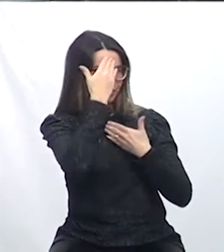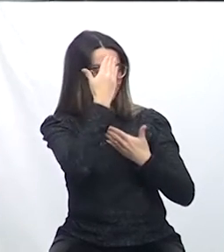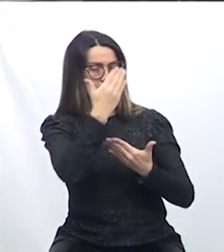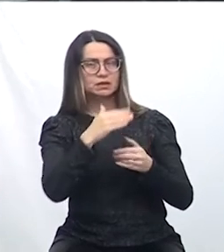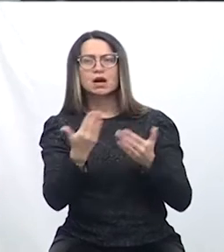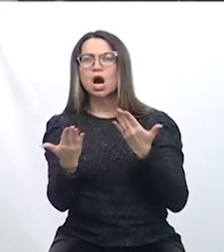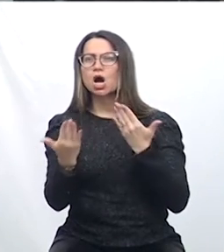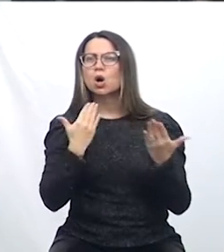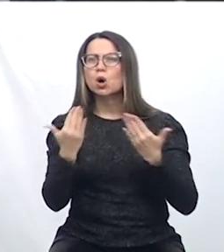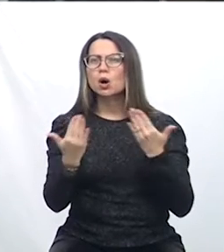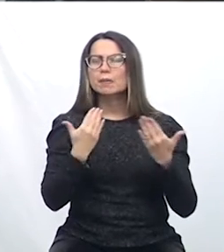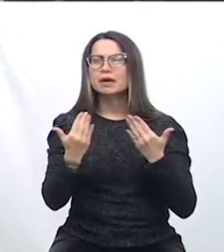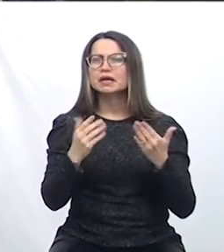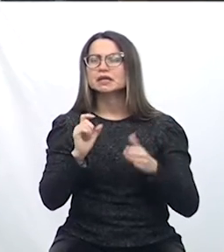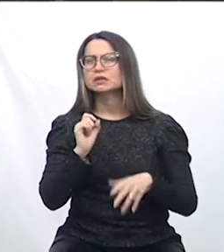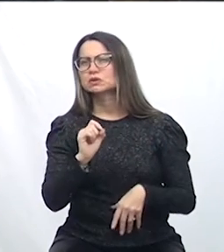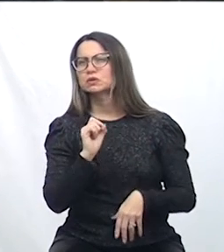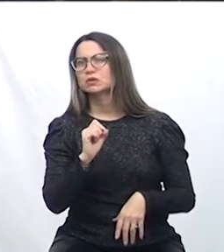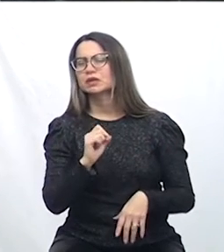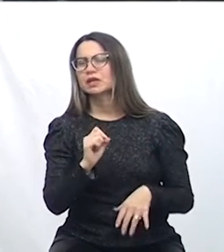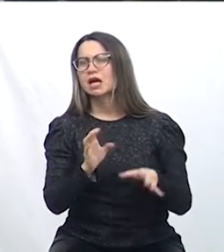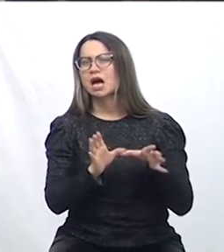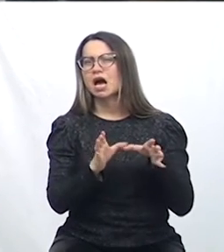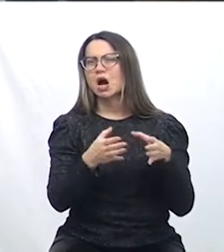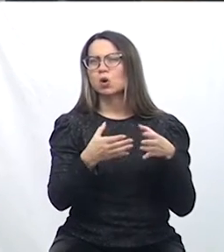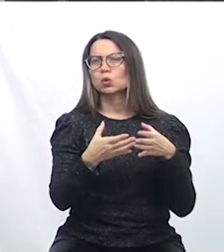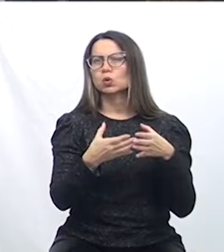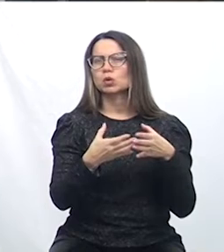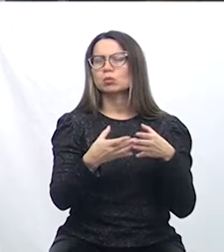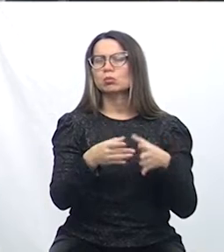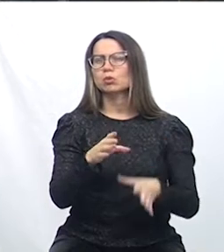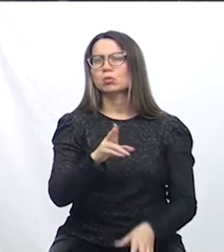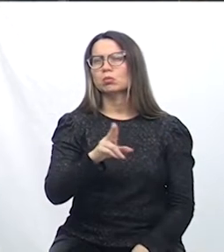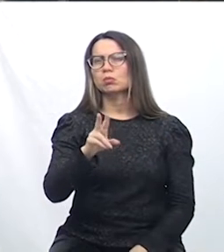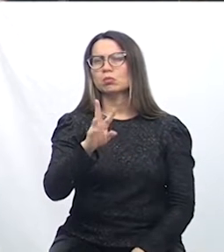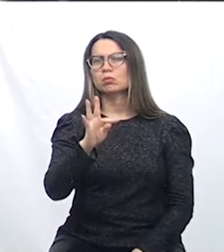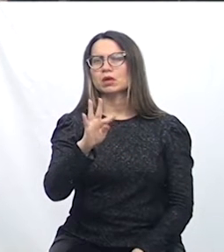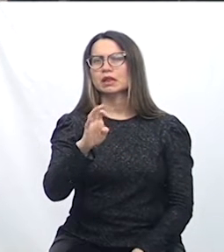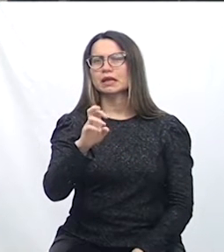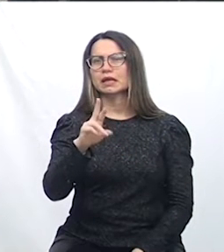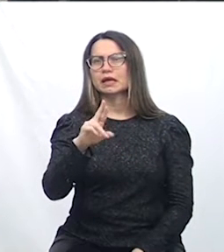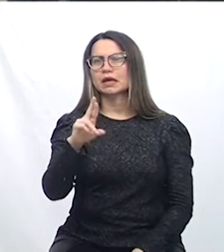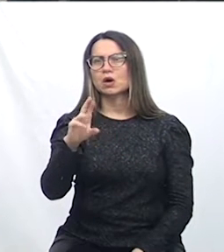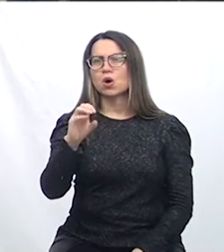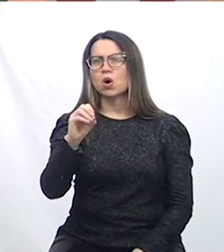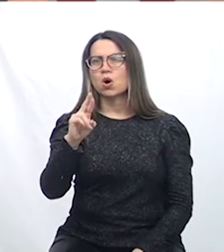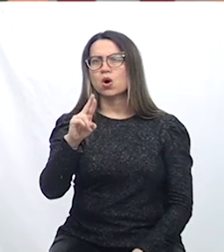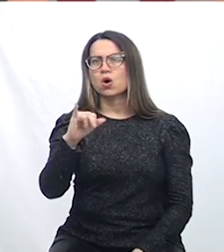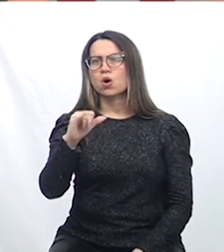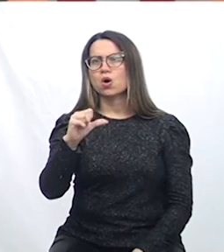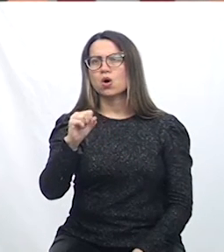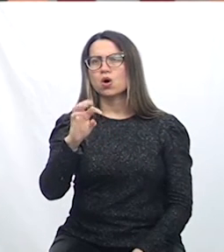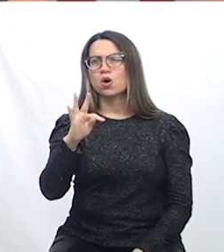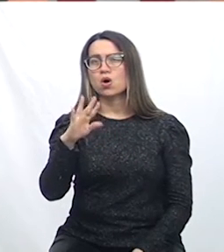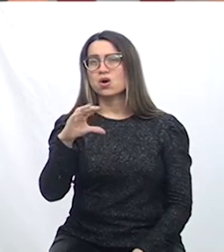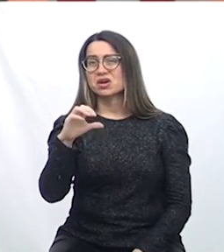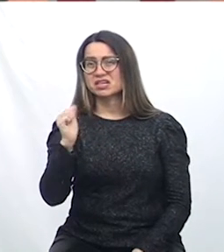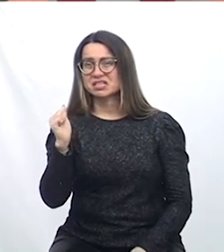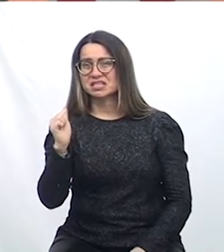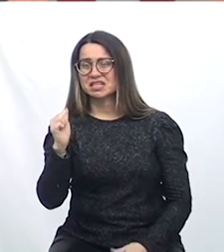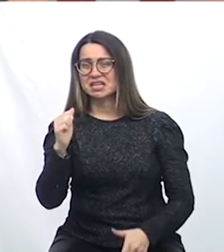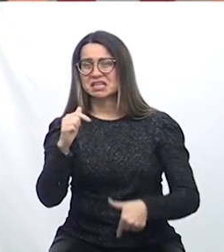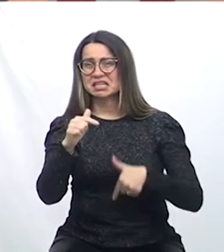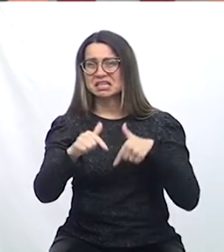Comparando a um grupo de terroristas que de fato trabalham com a morte